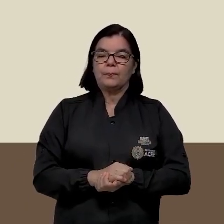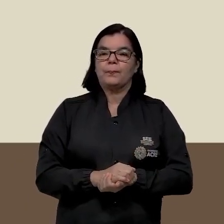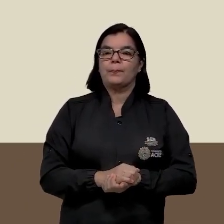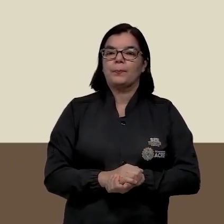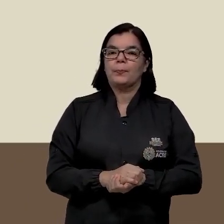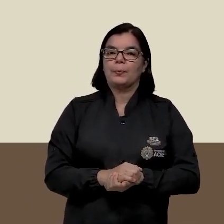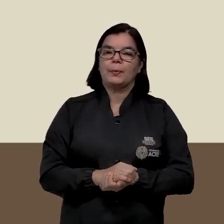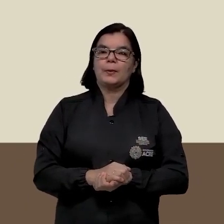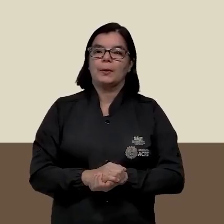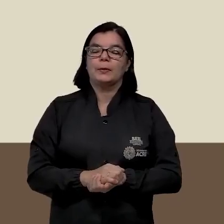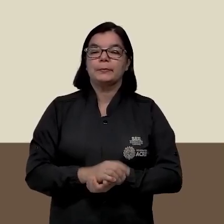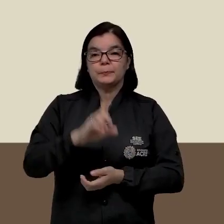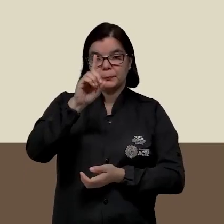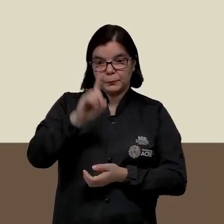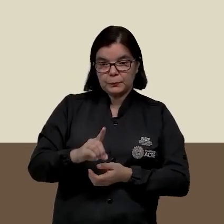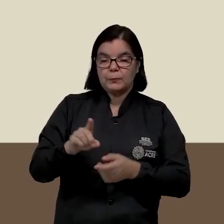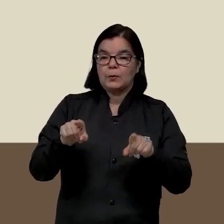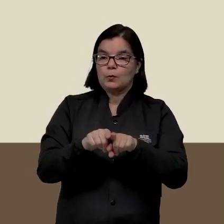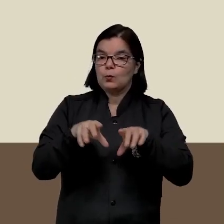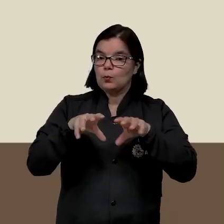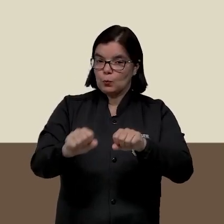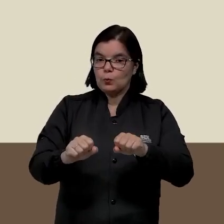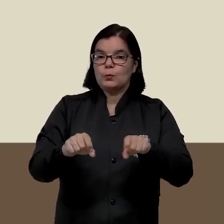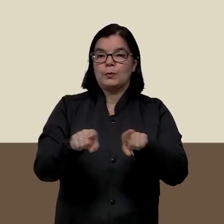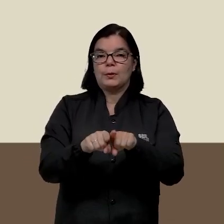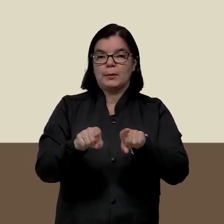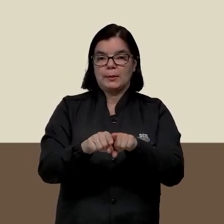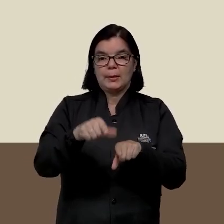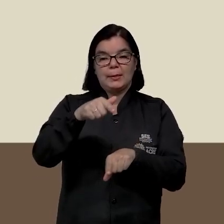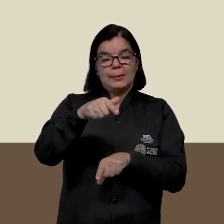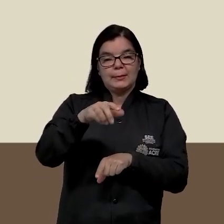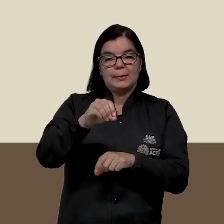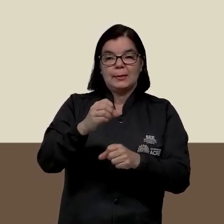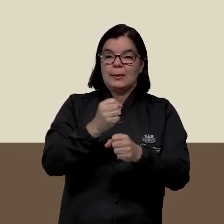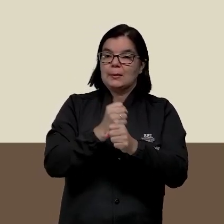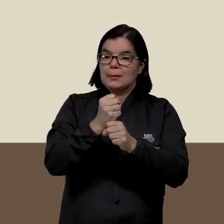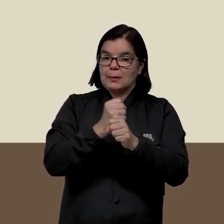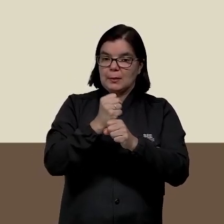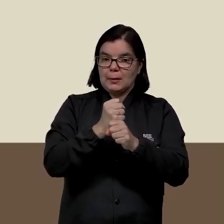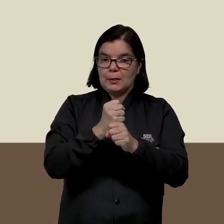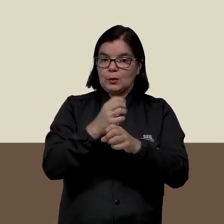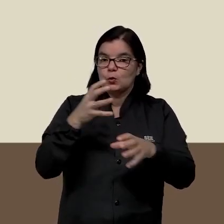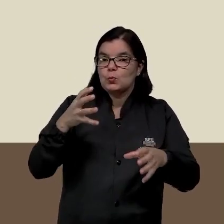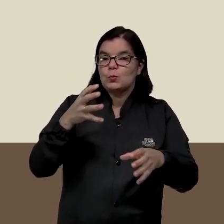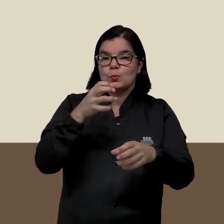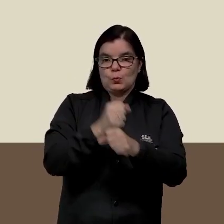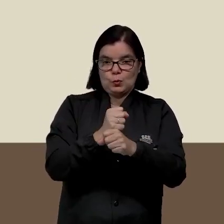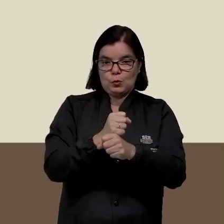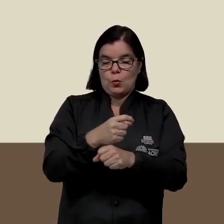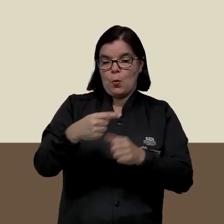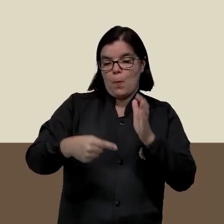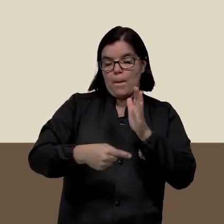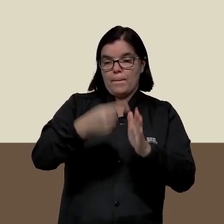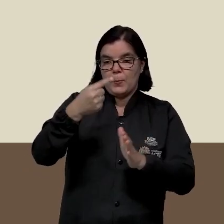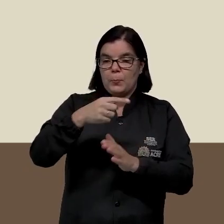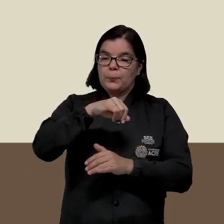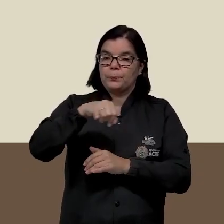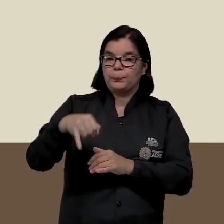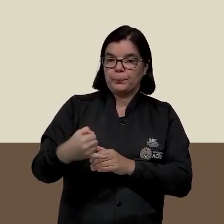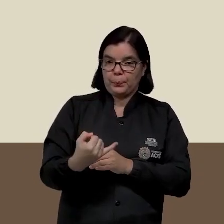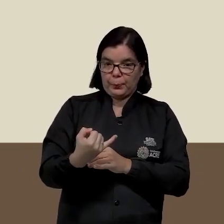por os direitos patrimoniais que perduram 70 anos contados de 1º de janeiro do